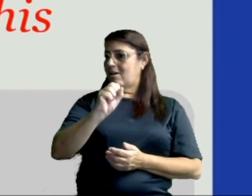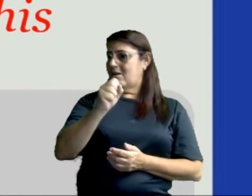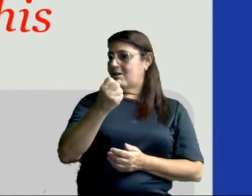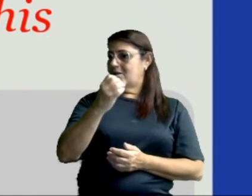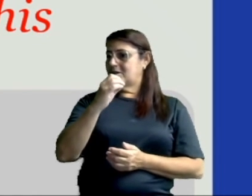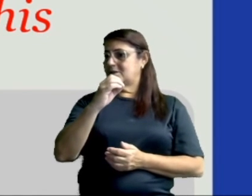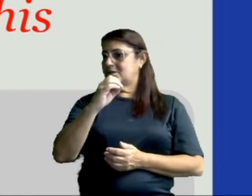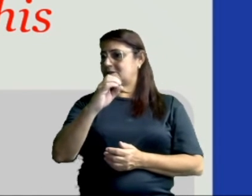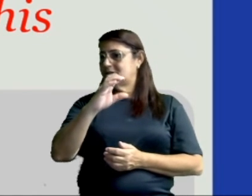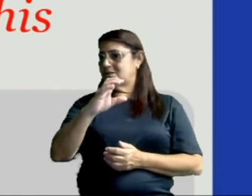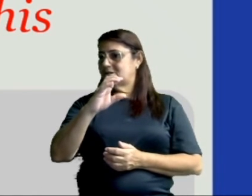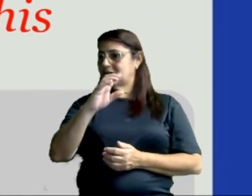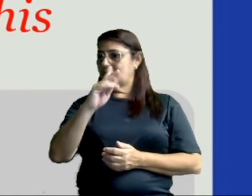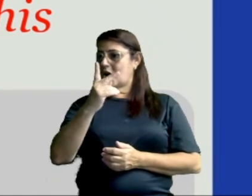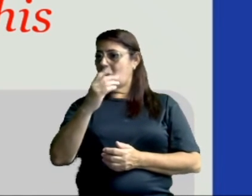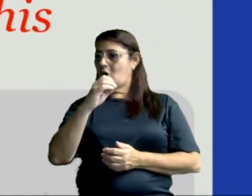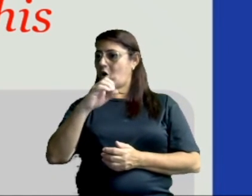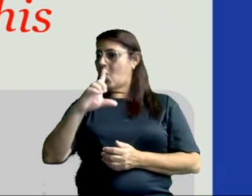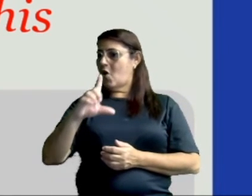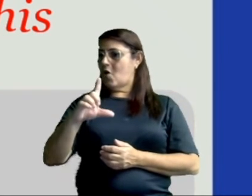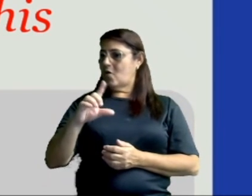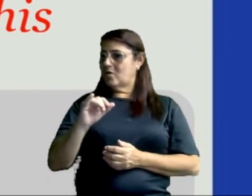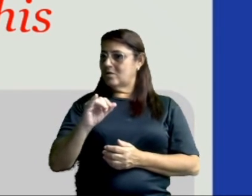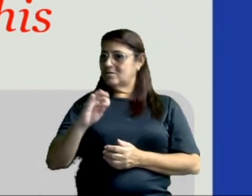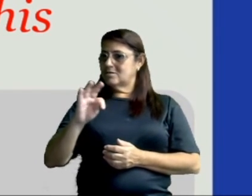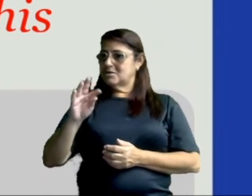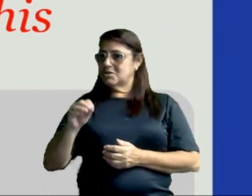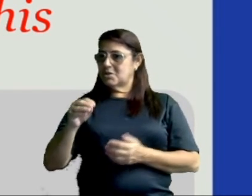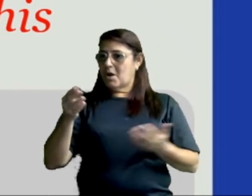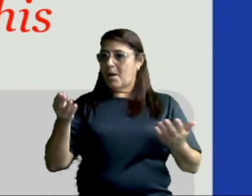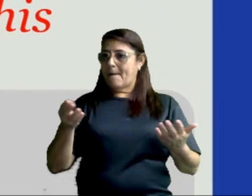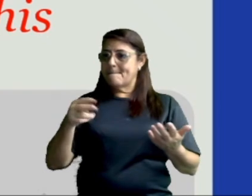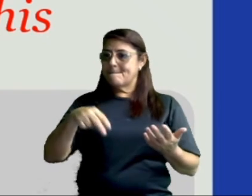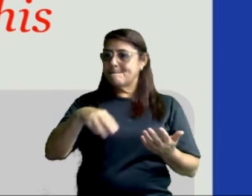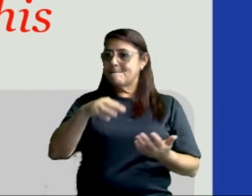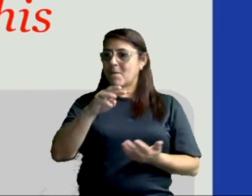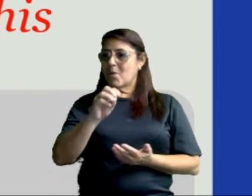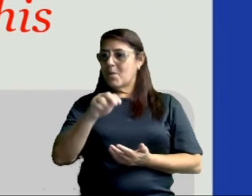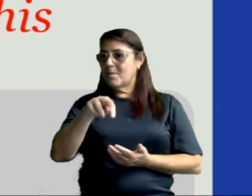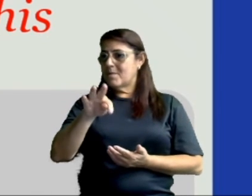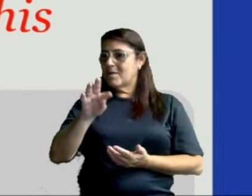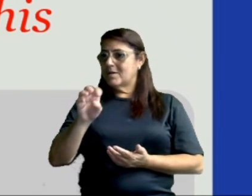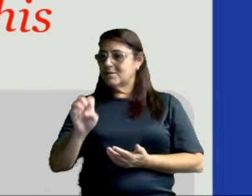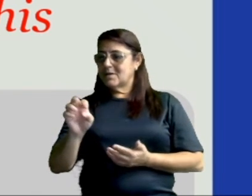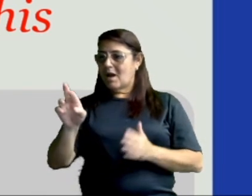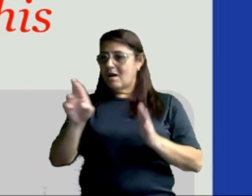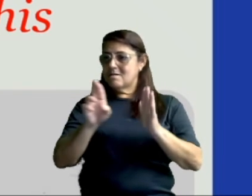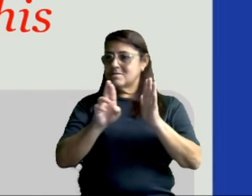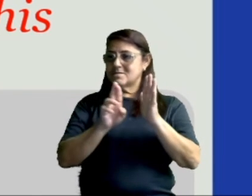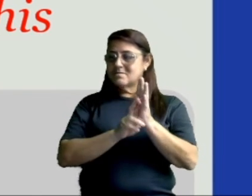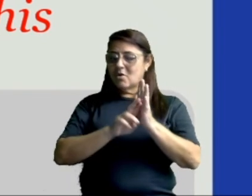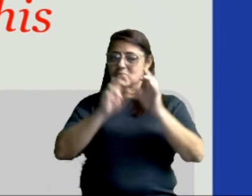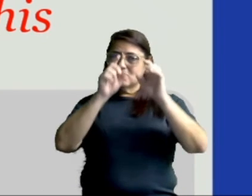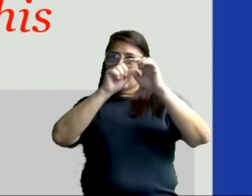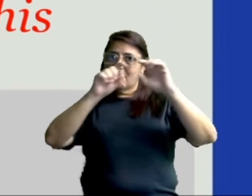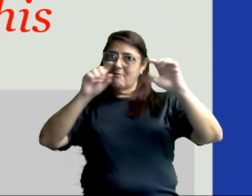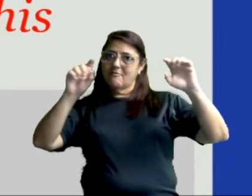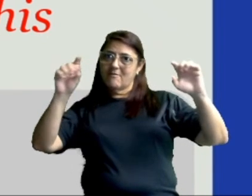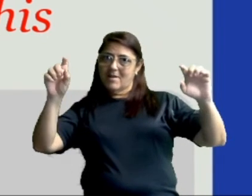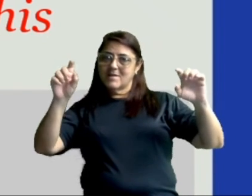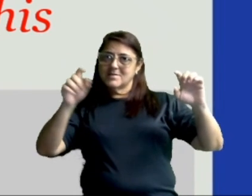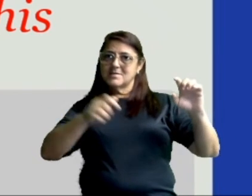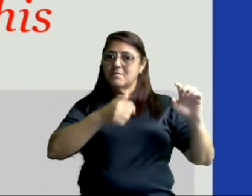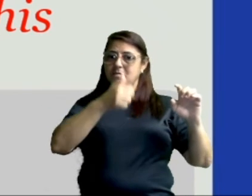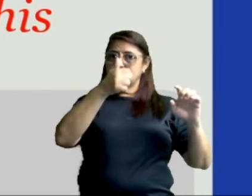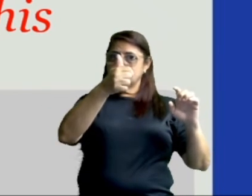at school in this moment? Pronto, está aí a tua resposta. Transformei uma frase afirmativa